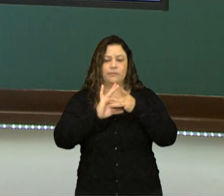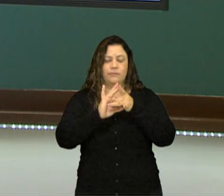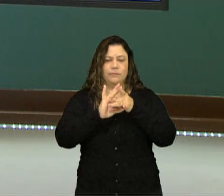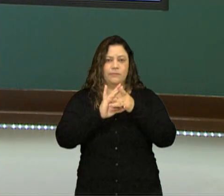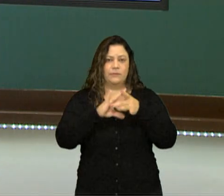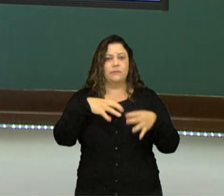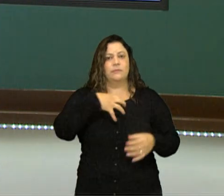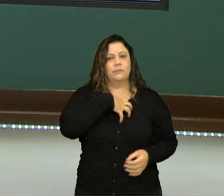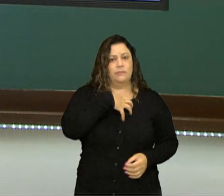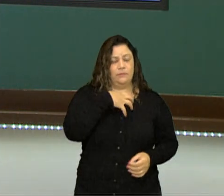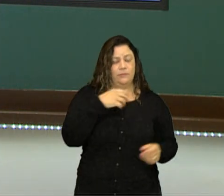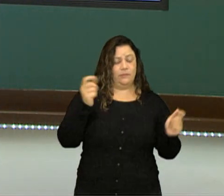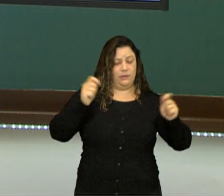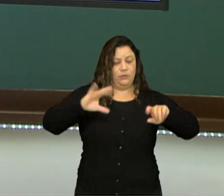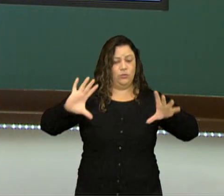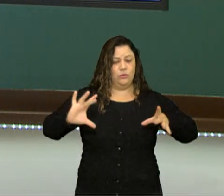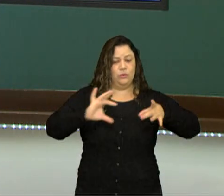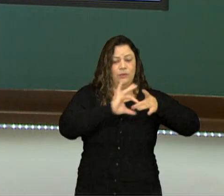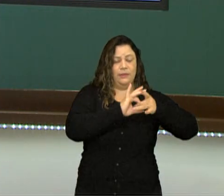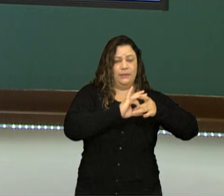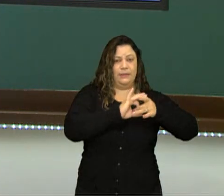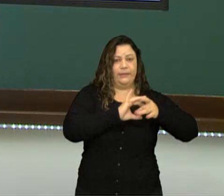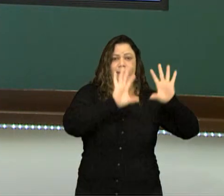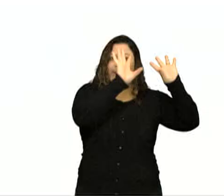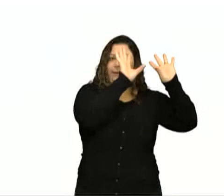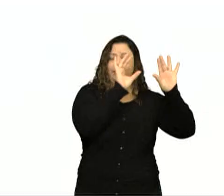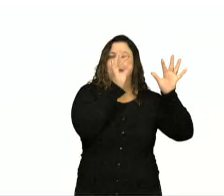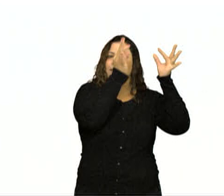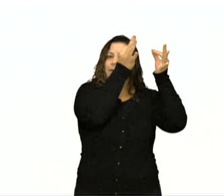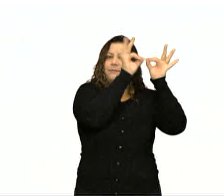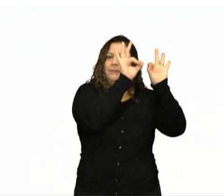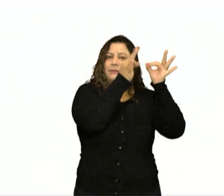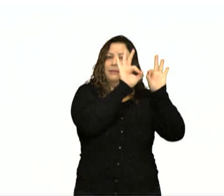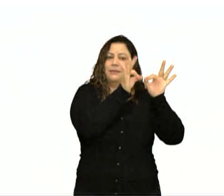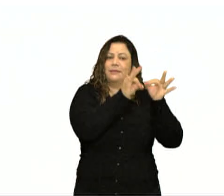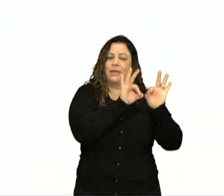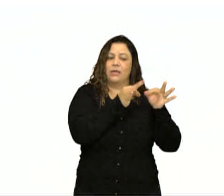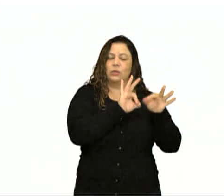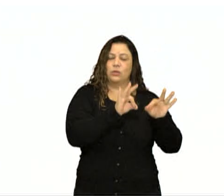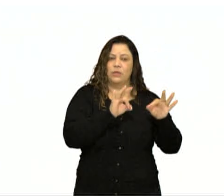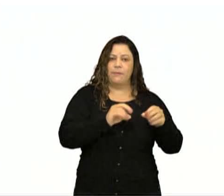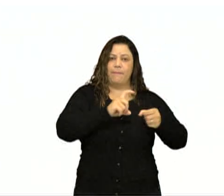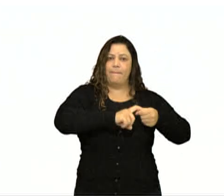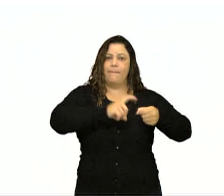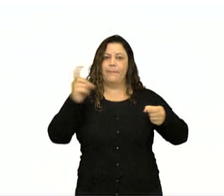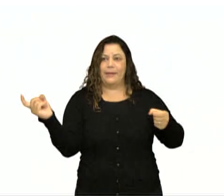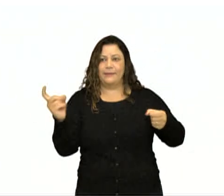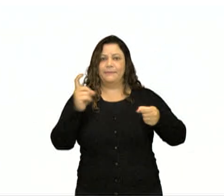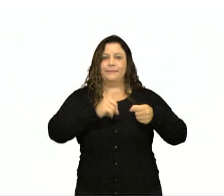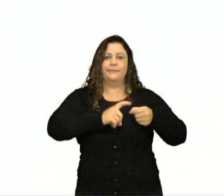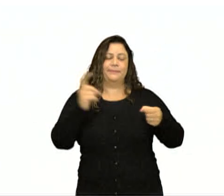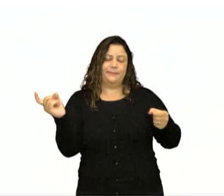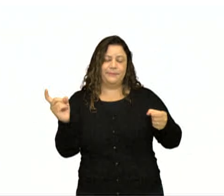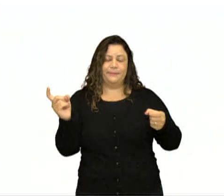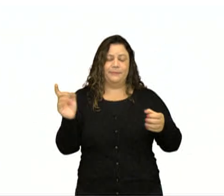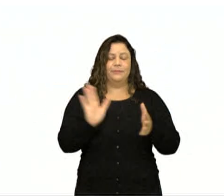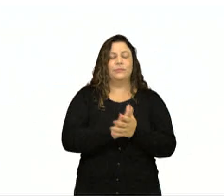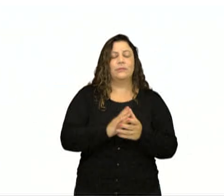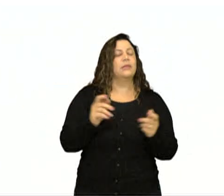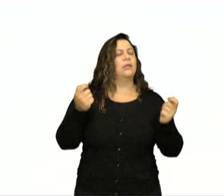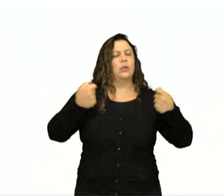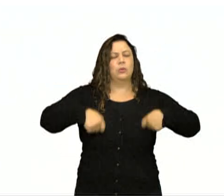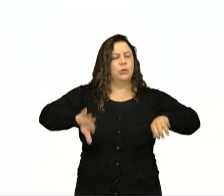de sentido, são sintaticamente independentes, ou seja, uma não exerce função sintática